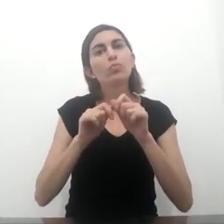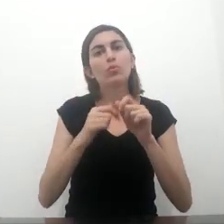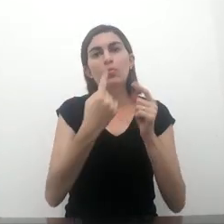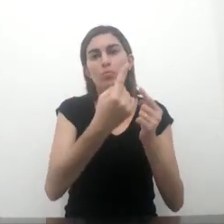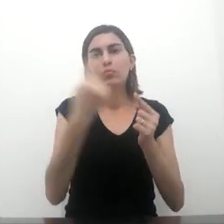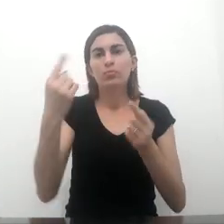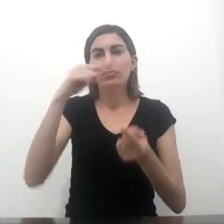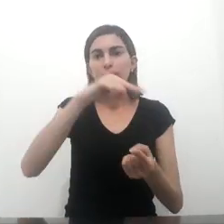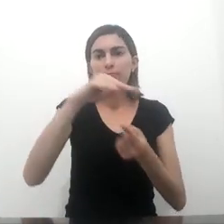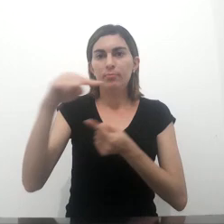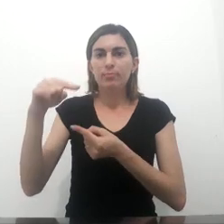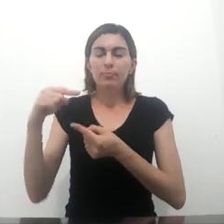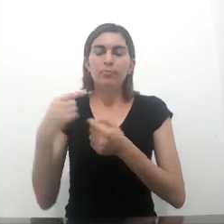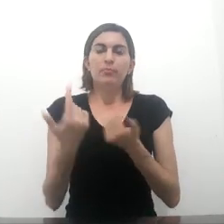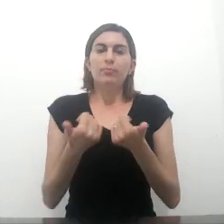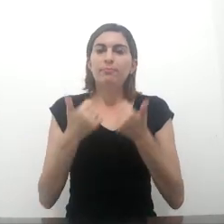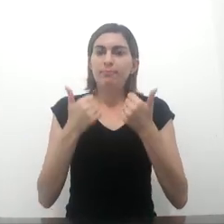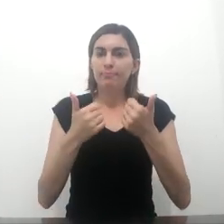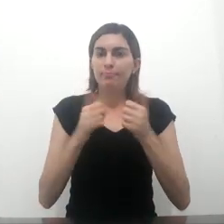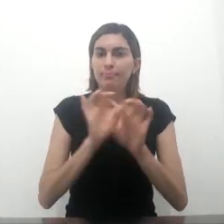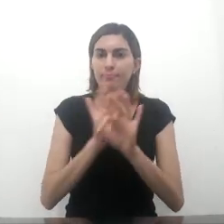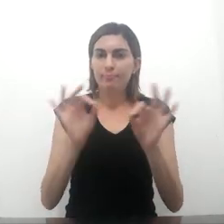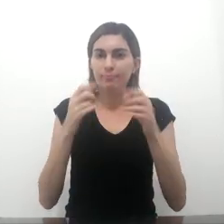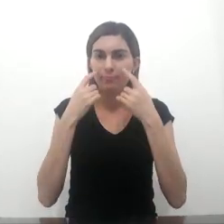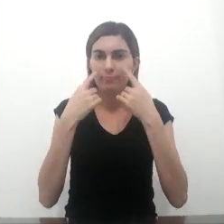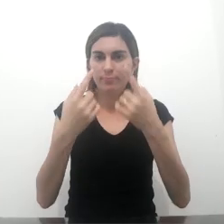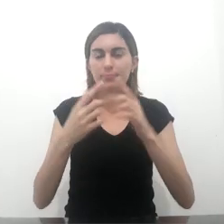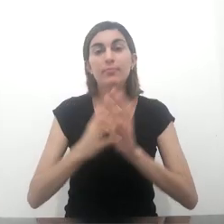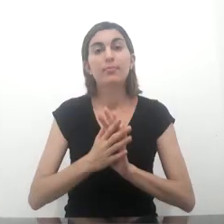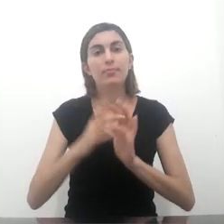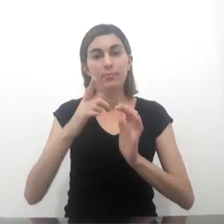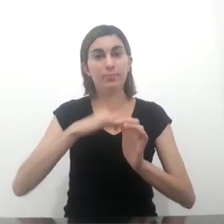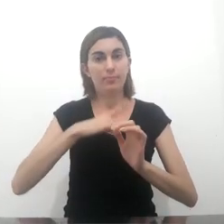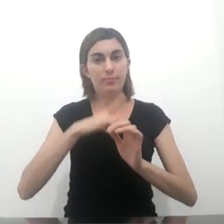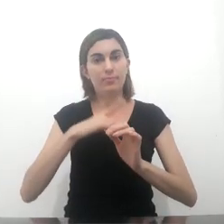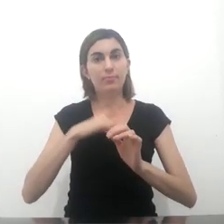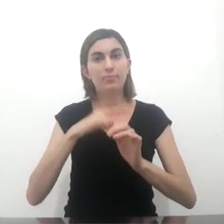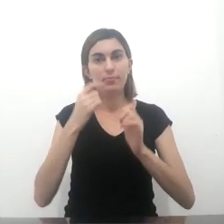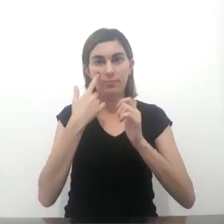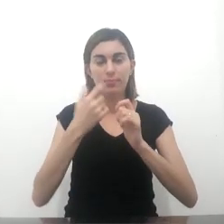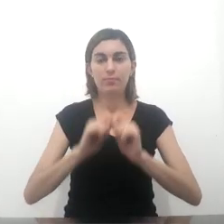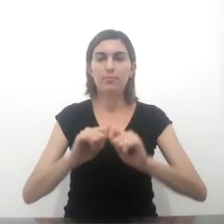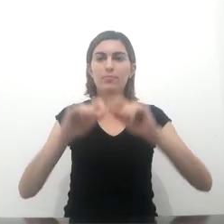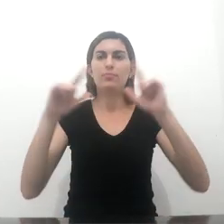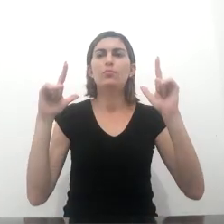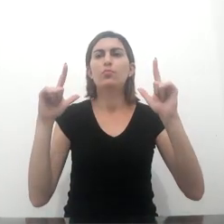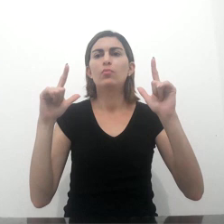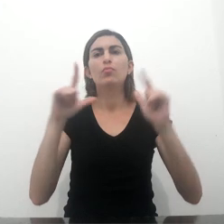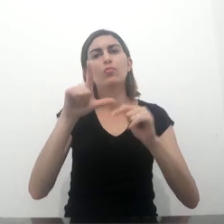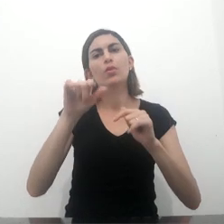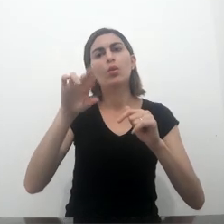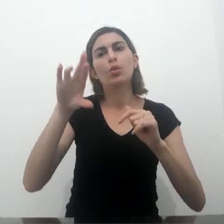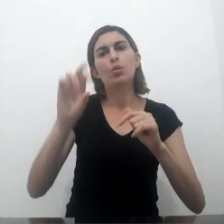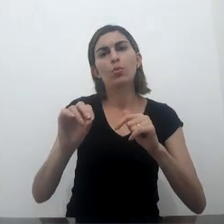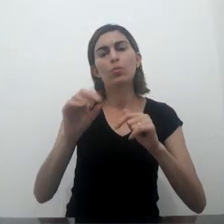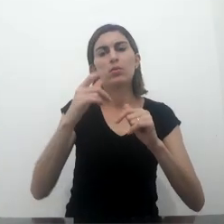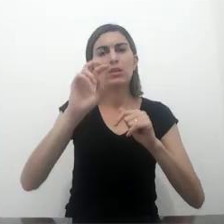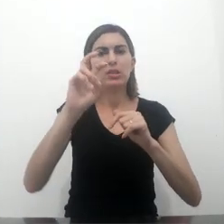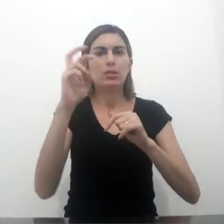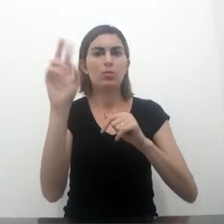por garrafa. Beleza? Muito massa, não é? Então, ó, ele tem na tela de vocês, um lucro